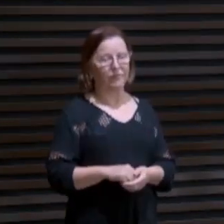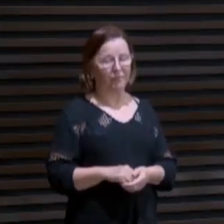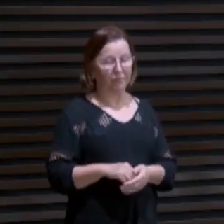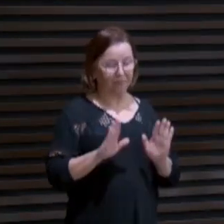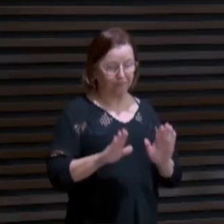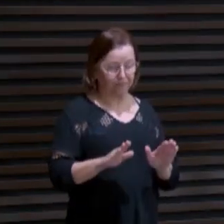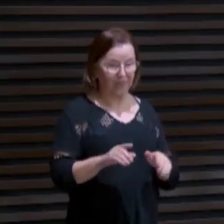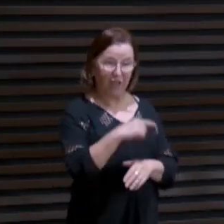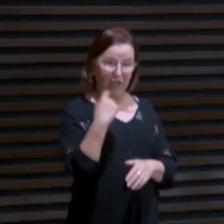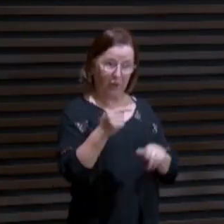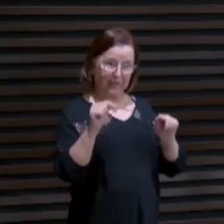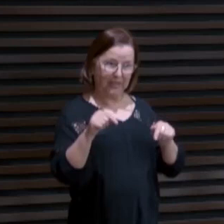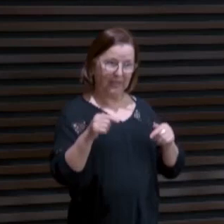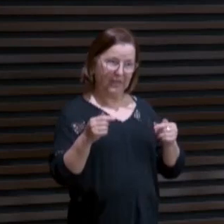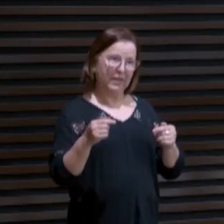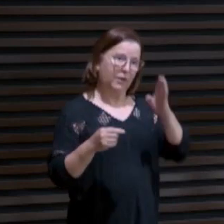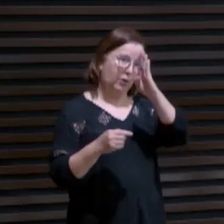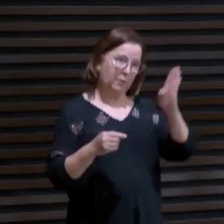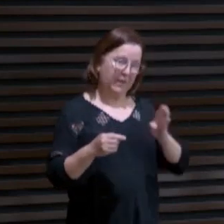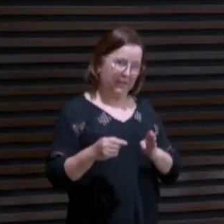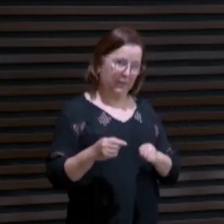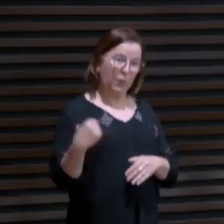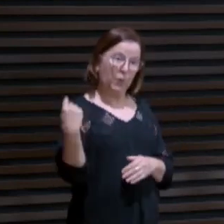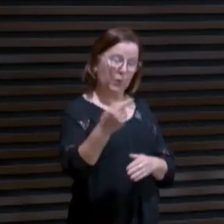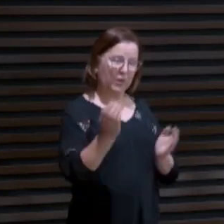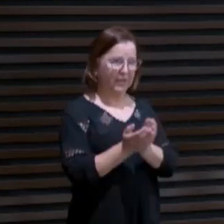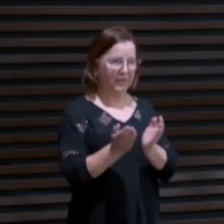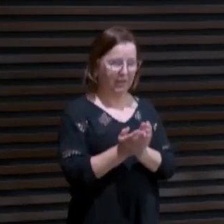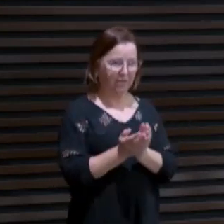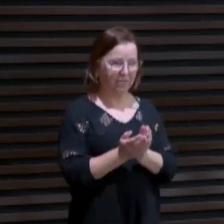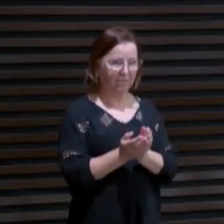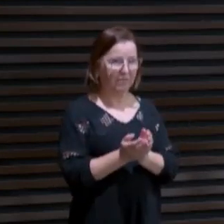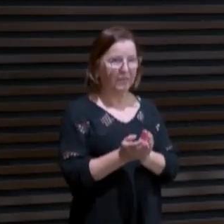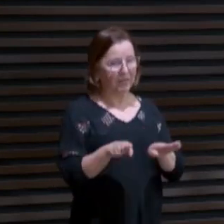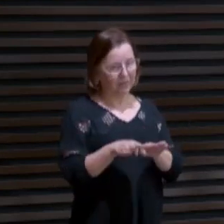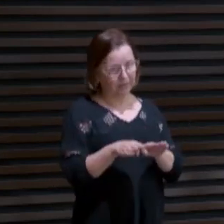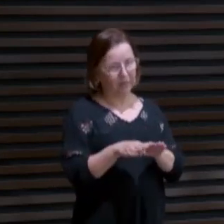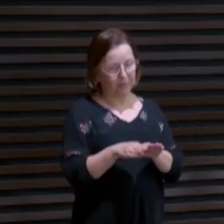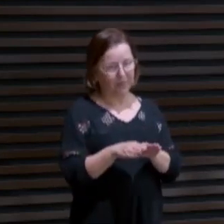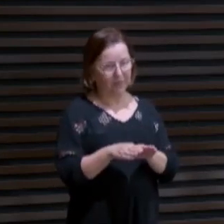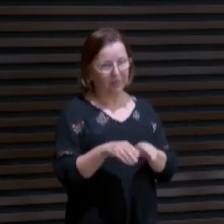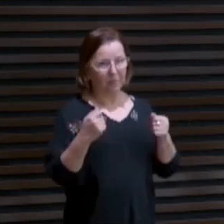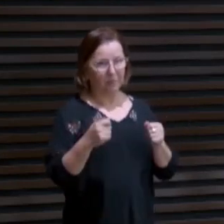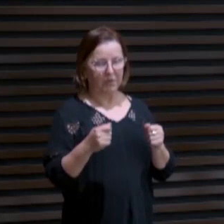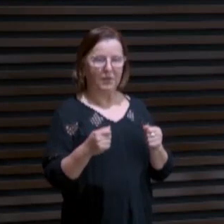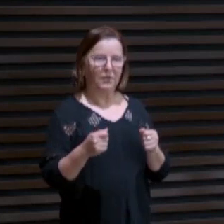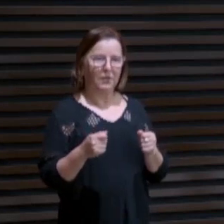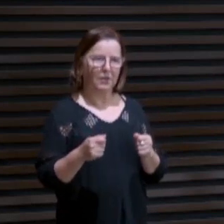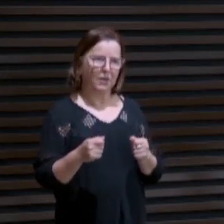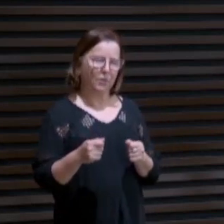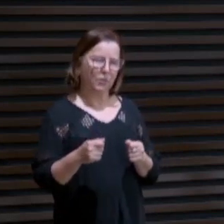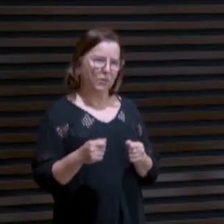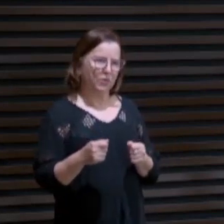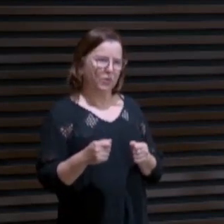nós cristãos também devemos nos manifestar contra as pautas